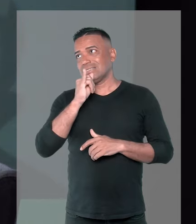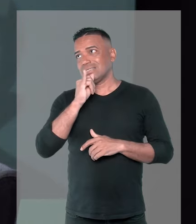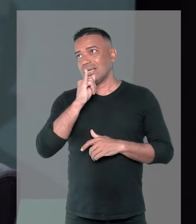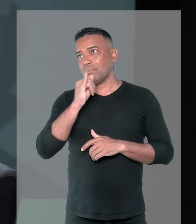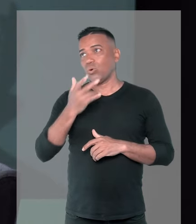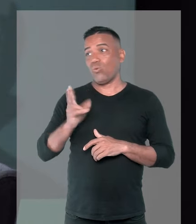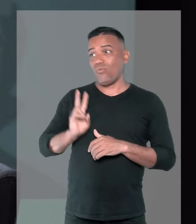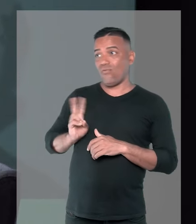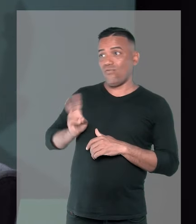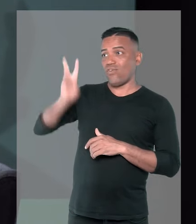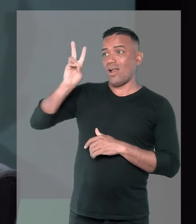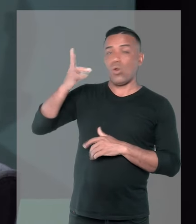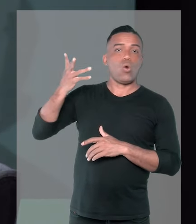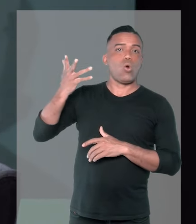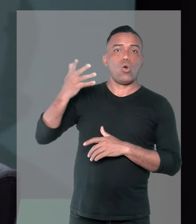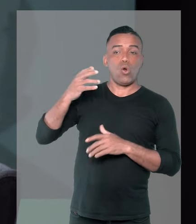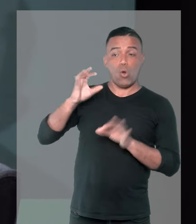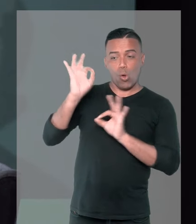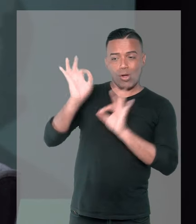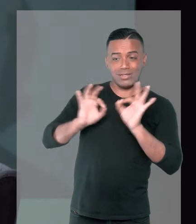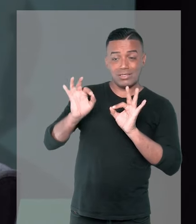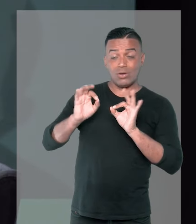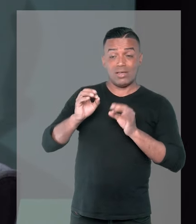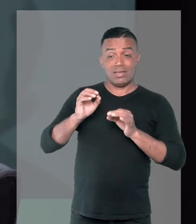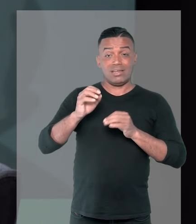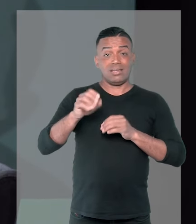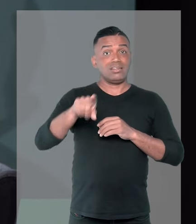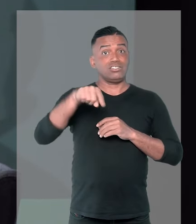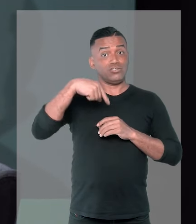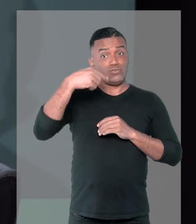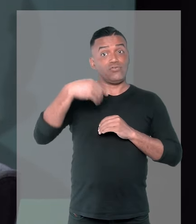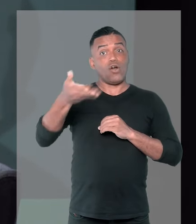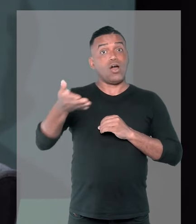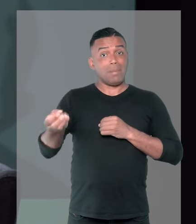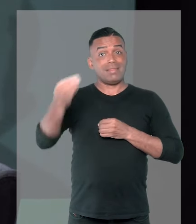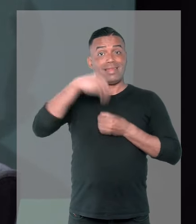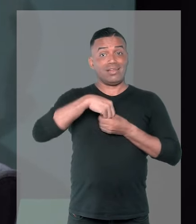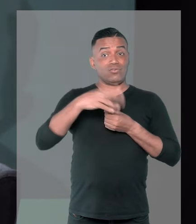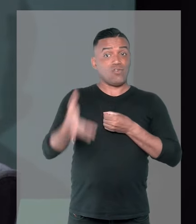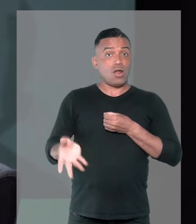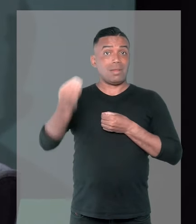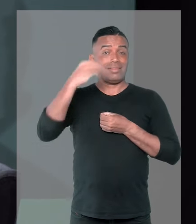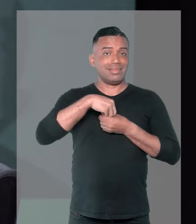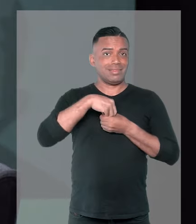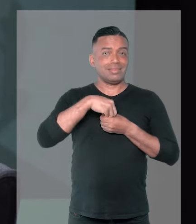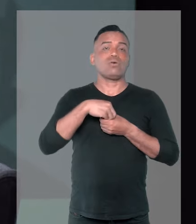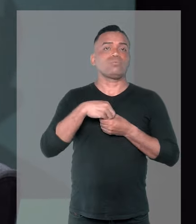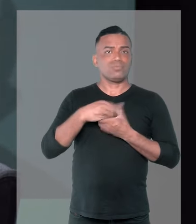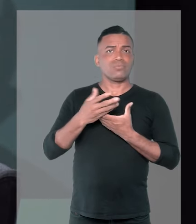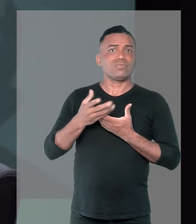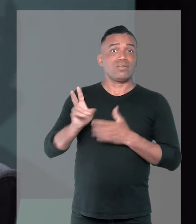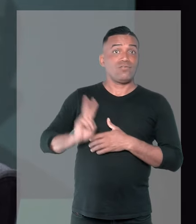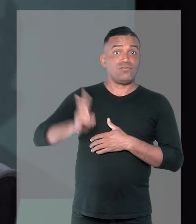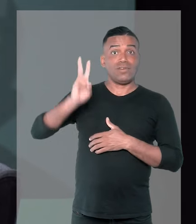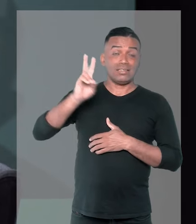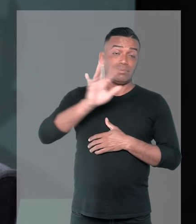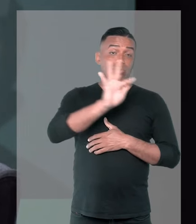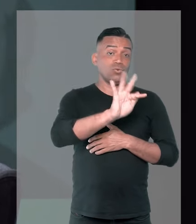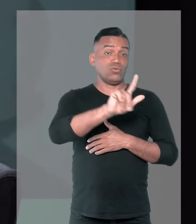daquela organização é criado de fora para dentro dela é uma inversão do modelo de negócios a vasta maioria do valor do fliaraxá